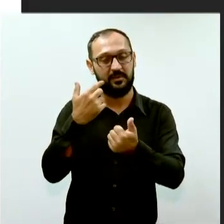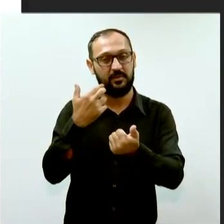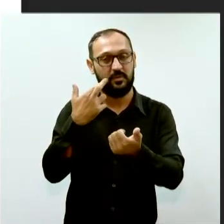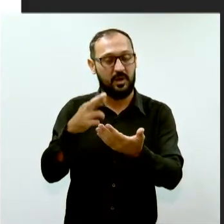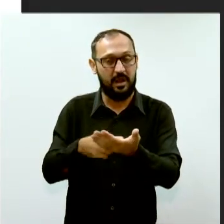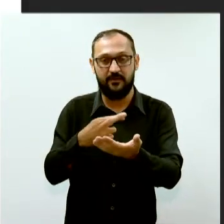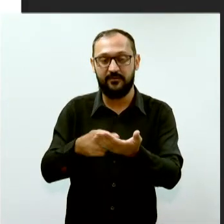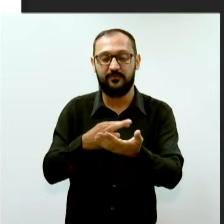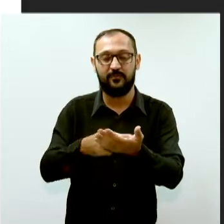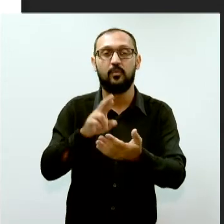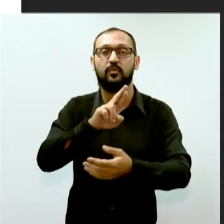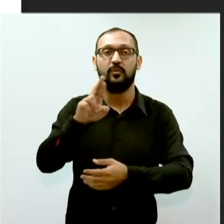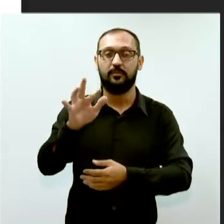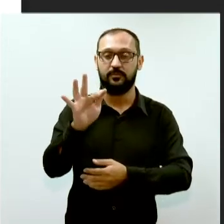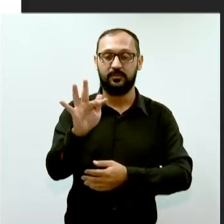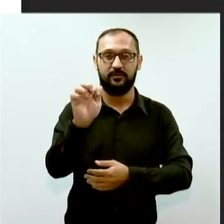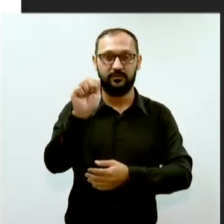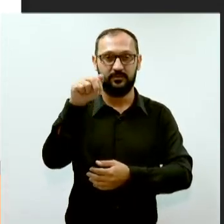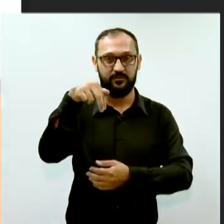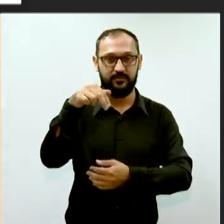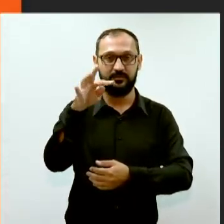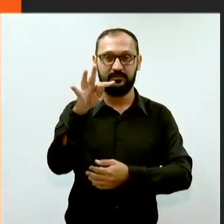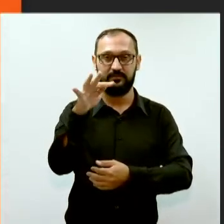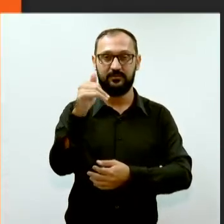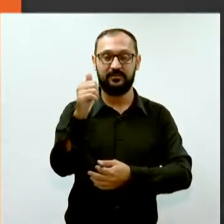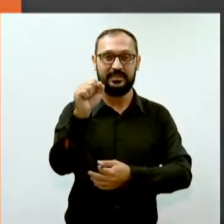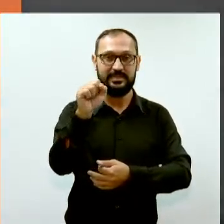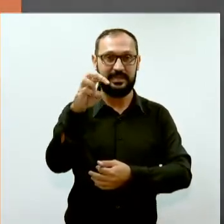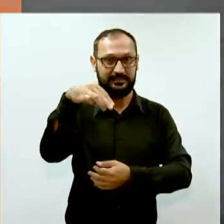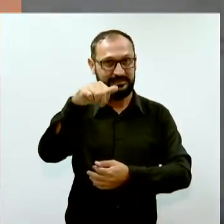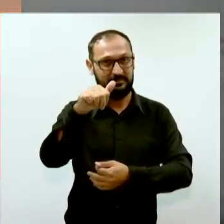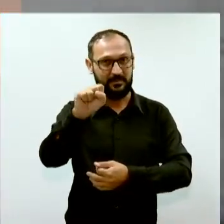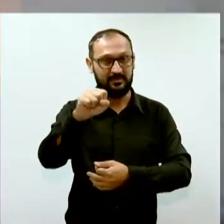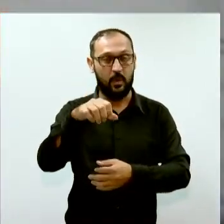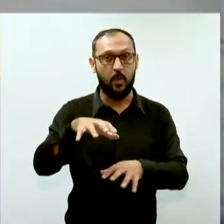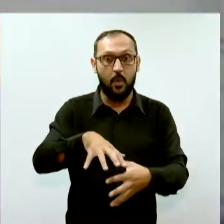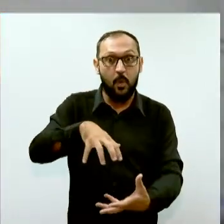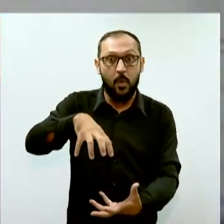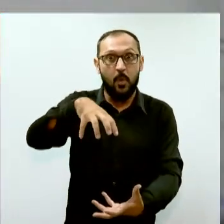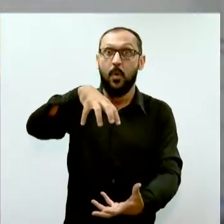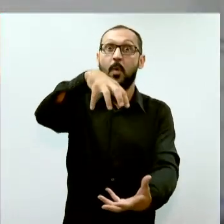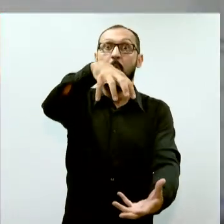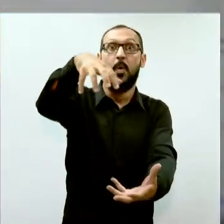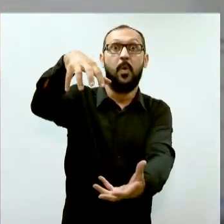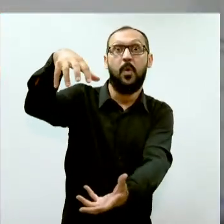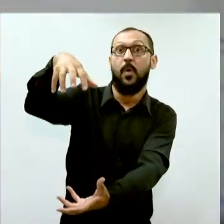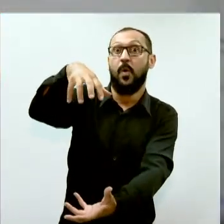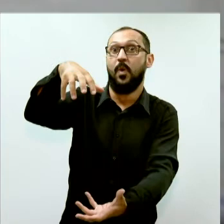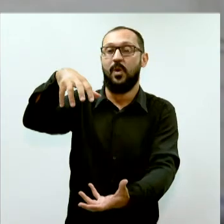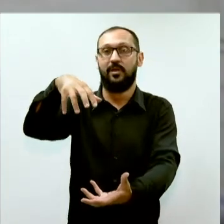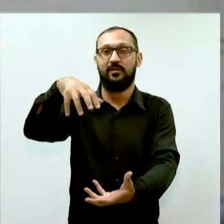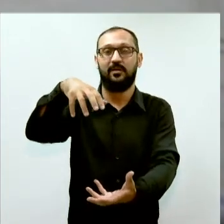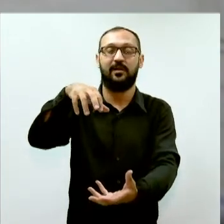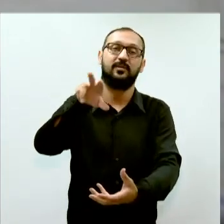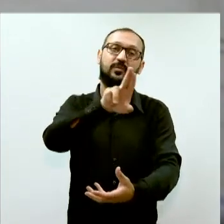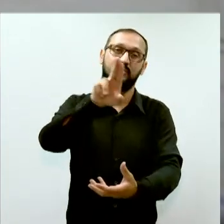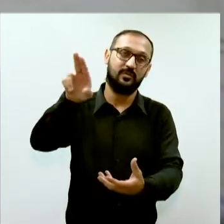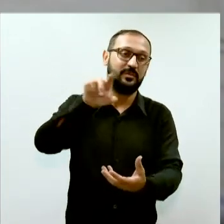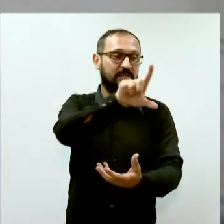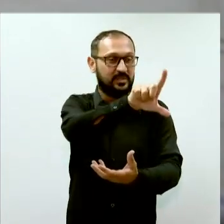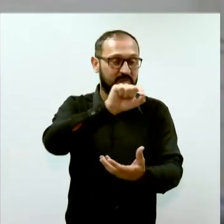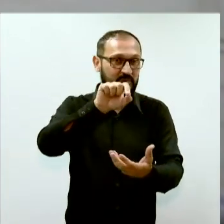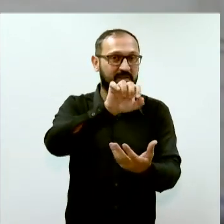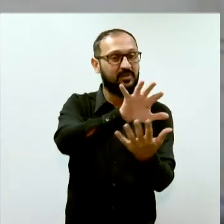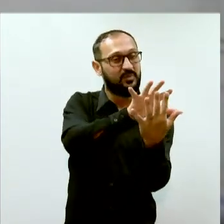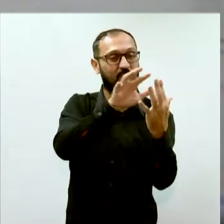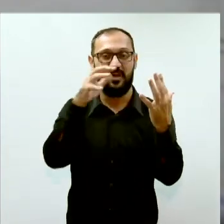volume da Matilda foi Fantasmas. O tema, né? O primeiro tema foi Fantasmas e por isso que eles escolheram